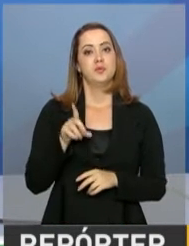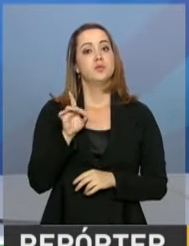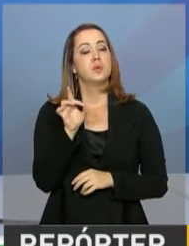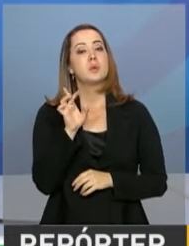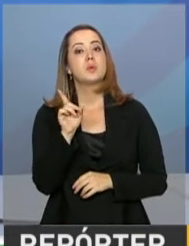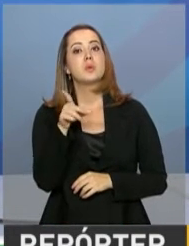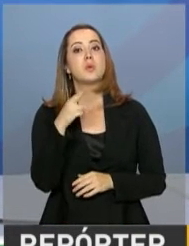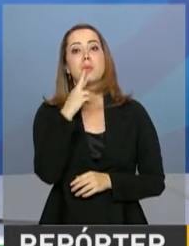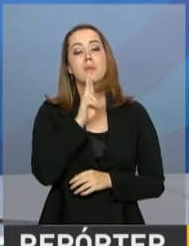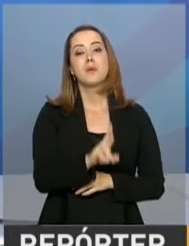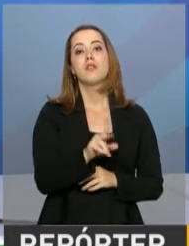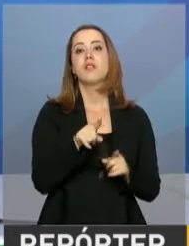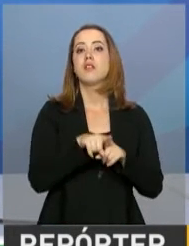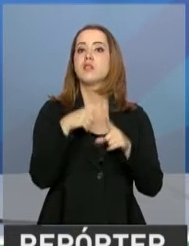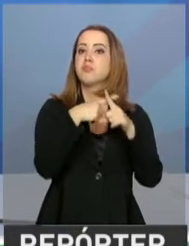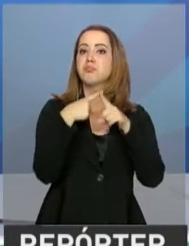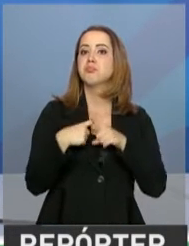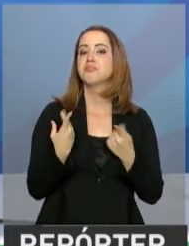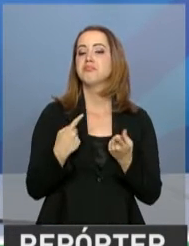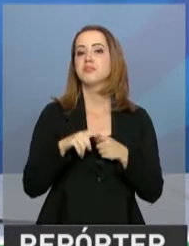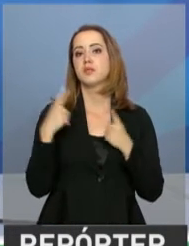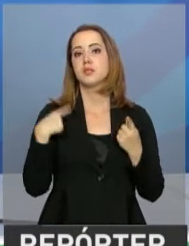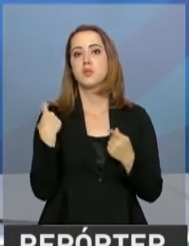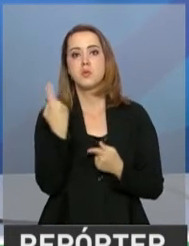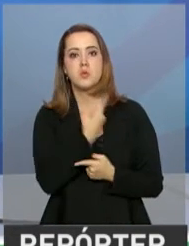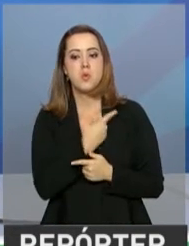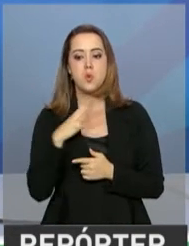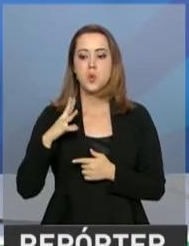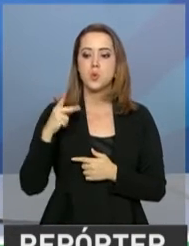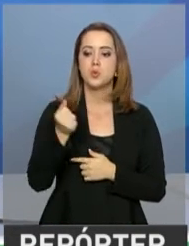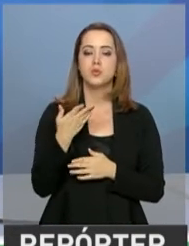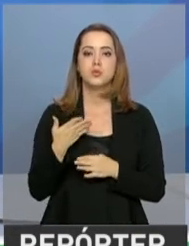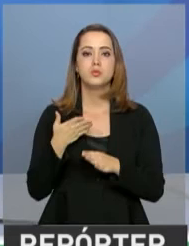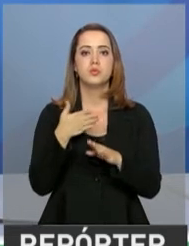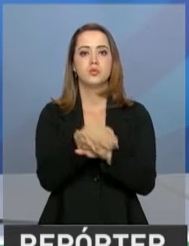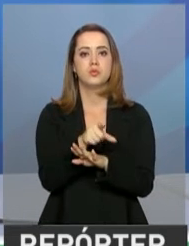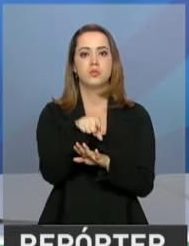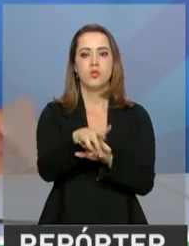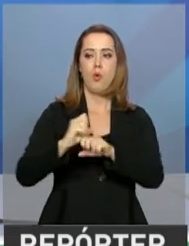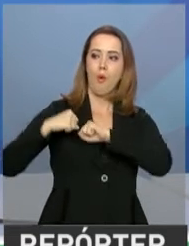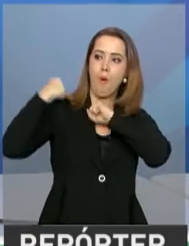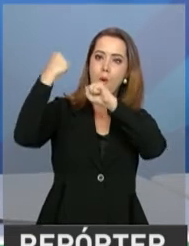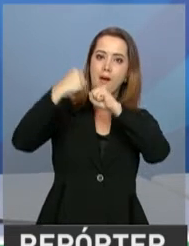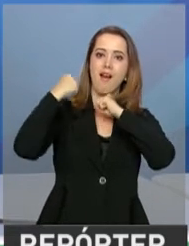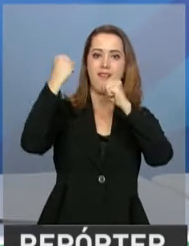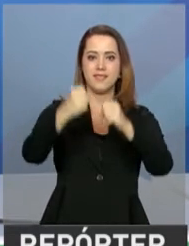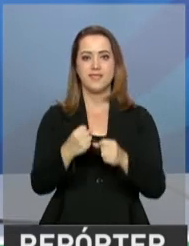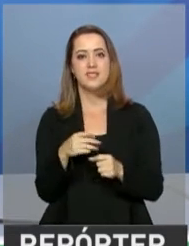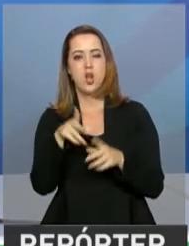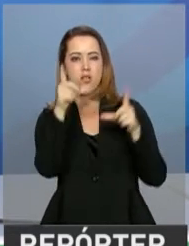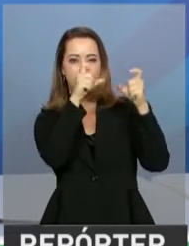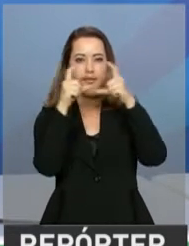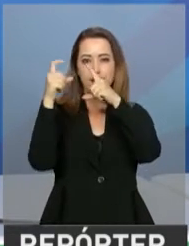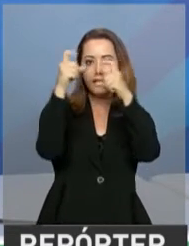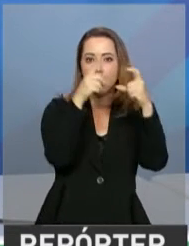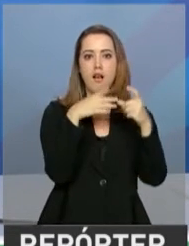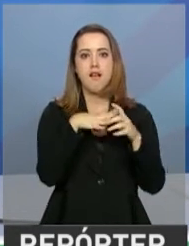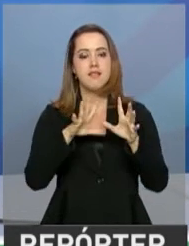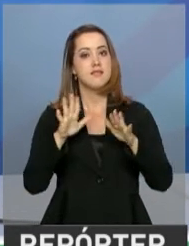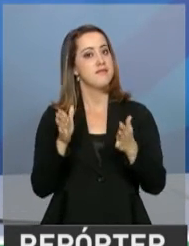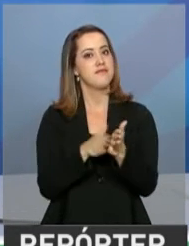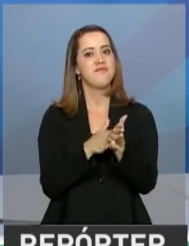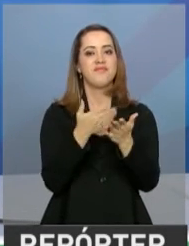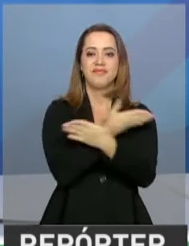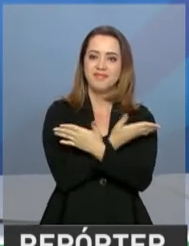pelo resultado, mas por termos sido todos abraçados pela torcida, o pessoal tirando foto, comemorando com a